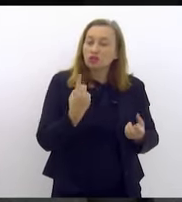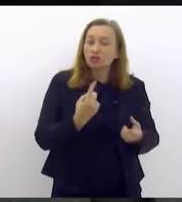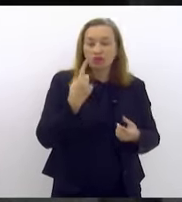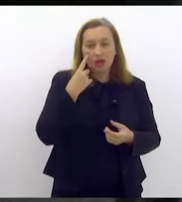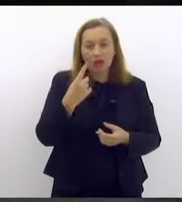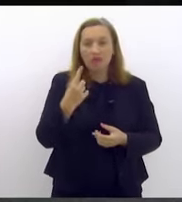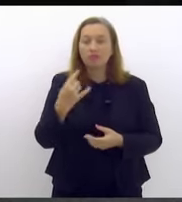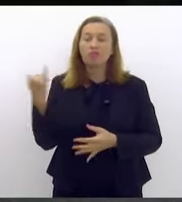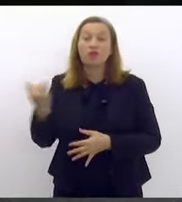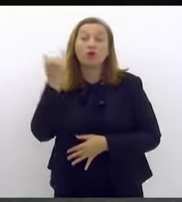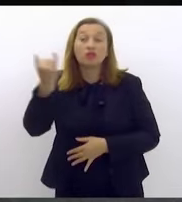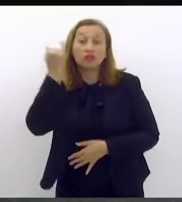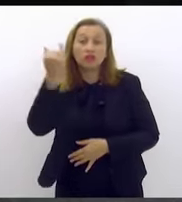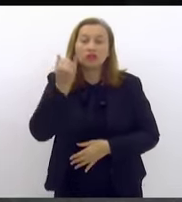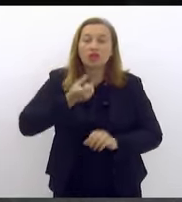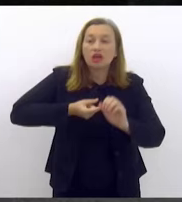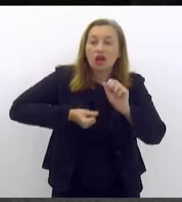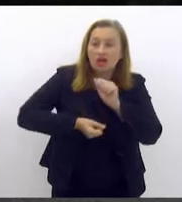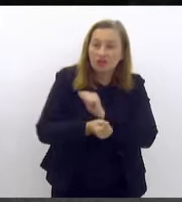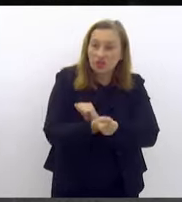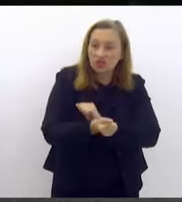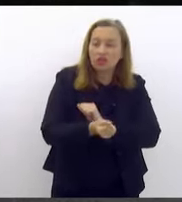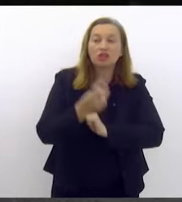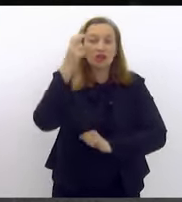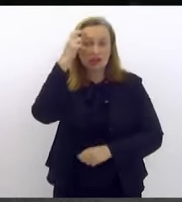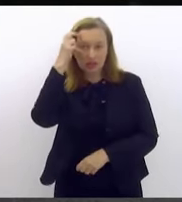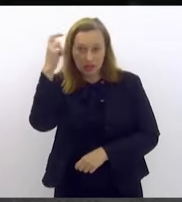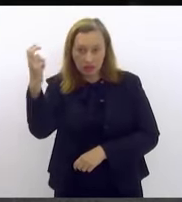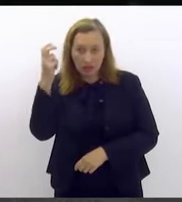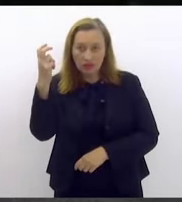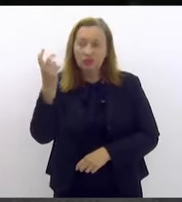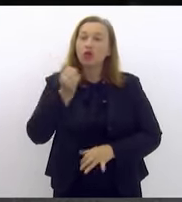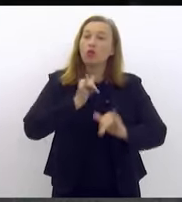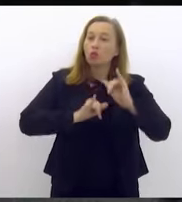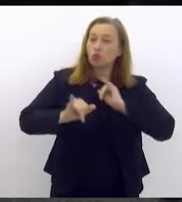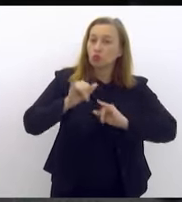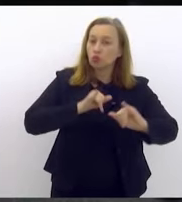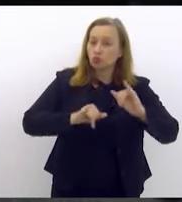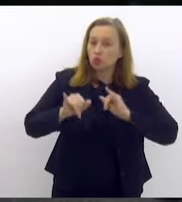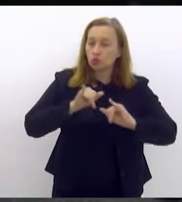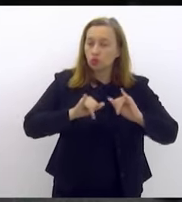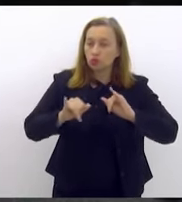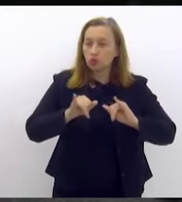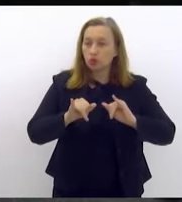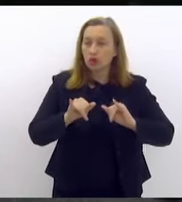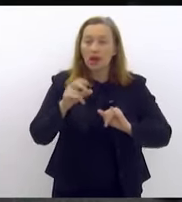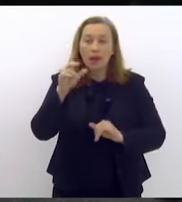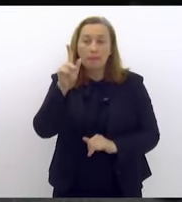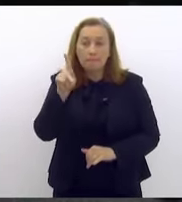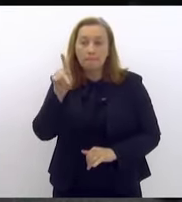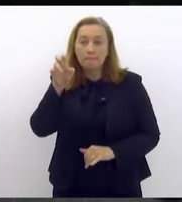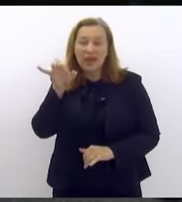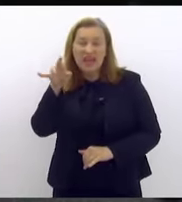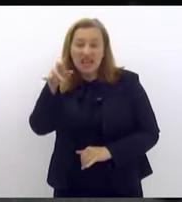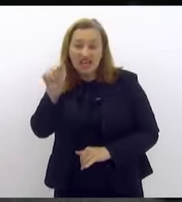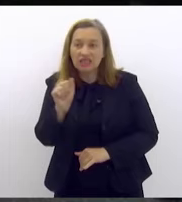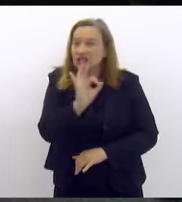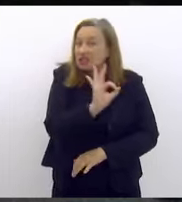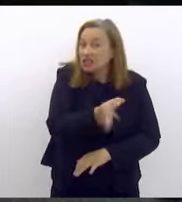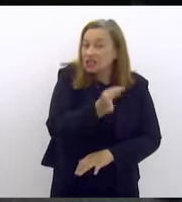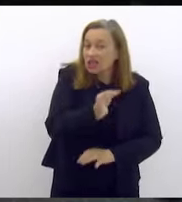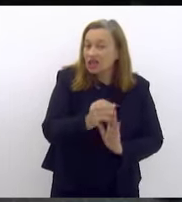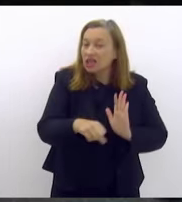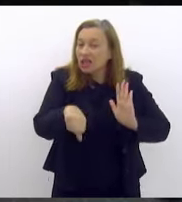essencial e importante, que é investimento em inteligência, em informação, em perícia, para que, de fato,